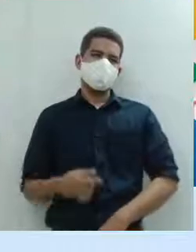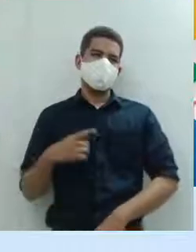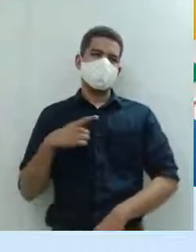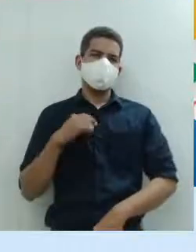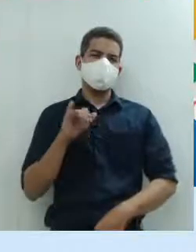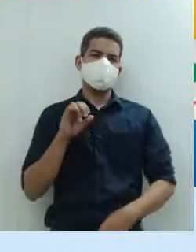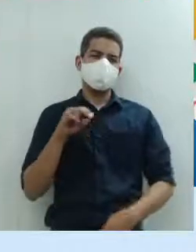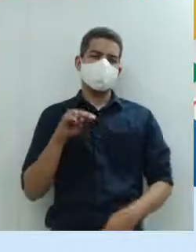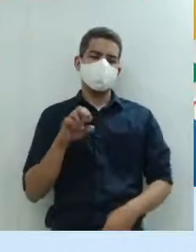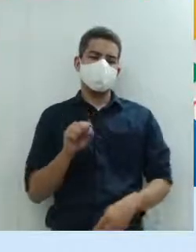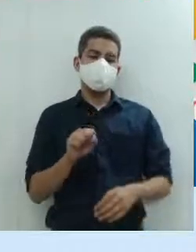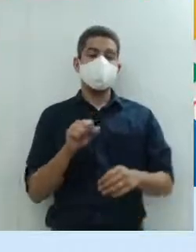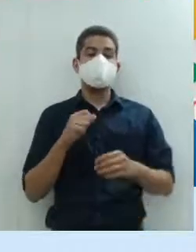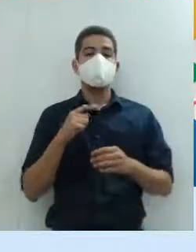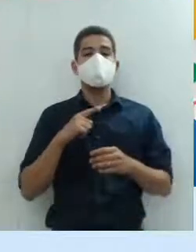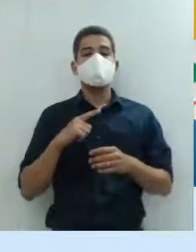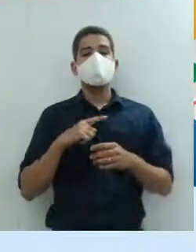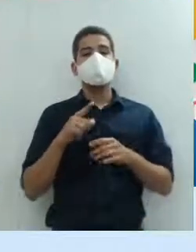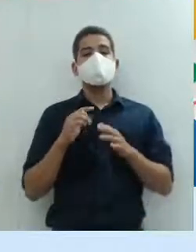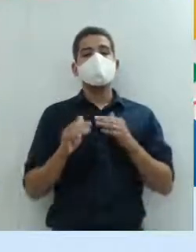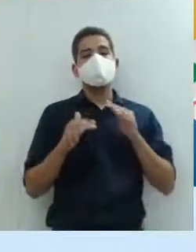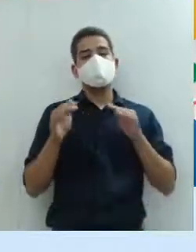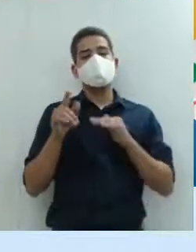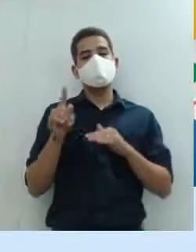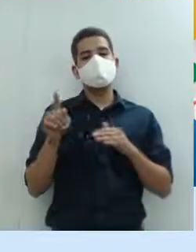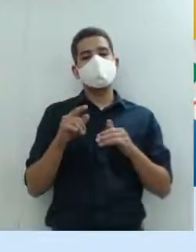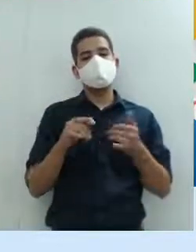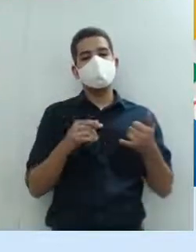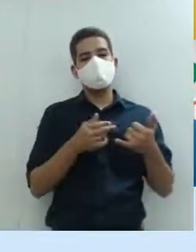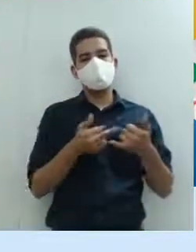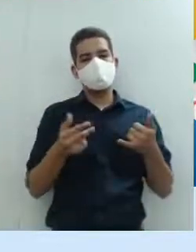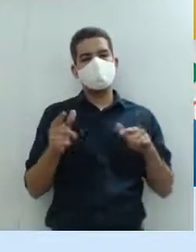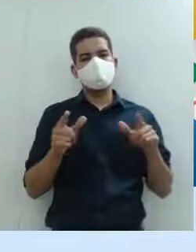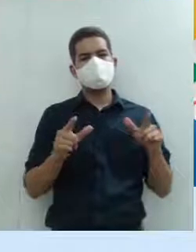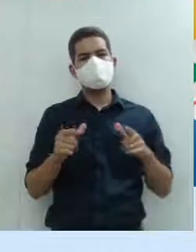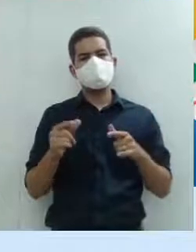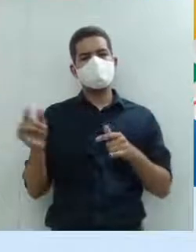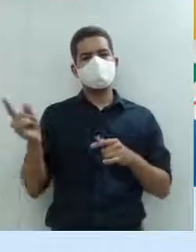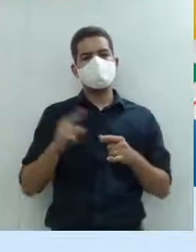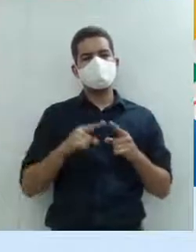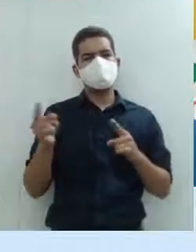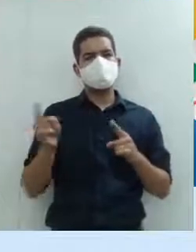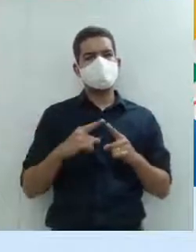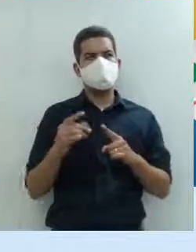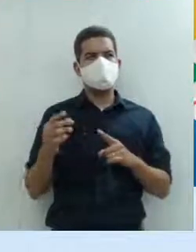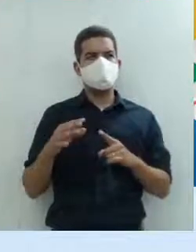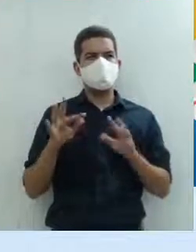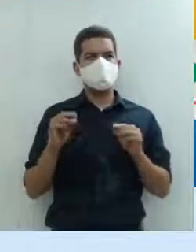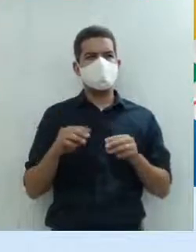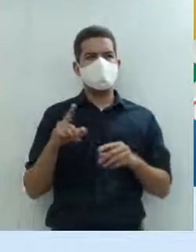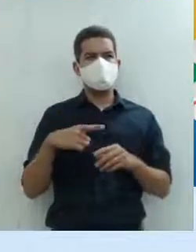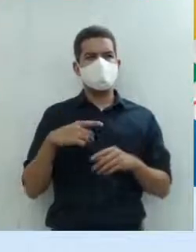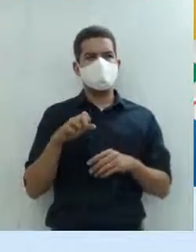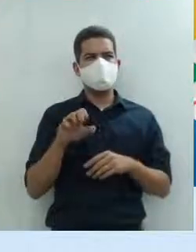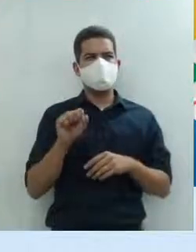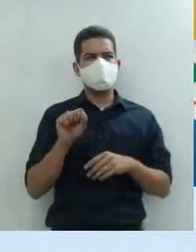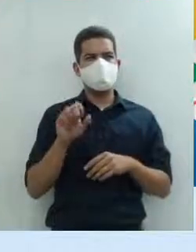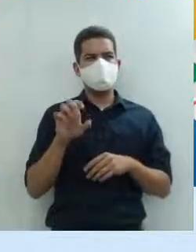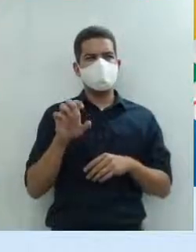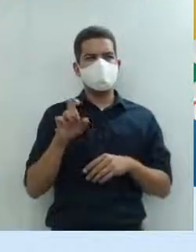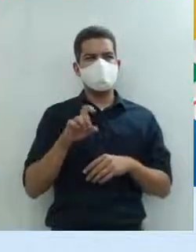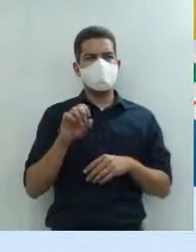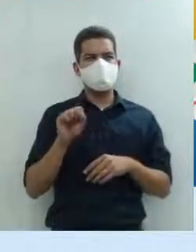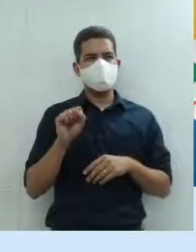a gente consegue desenvolver esses aparelhos fazendo as ondas eletromagnéticas ir e vir. E por fim, a exosfera, que já está quase 3.000